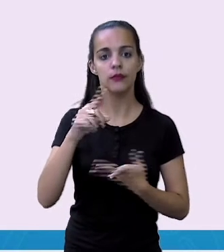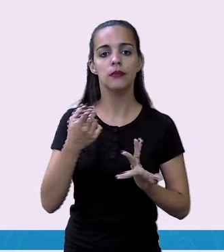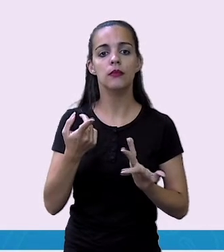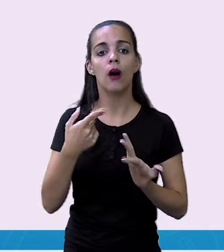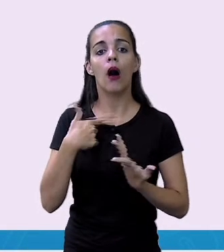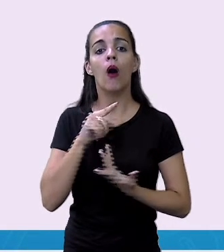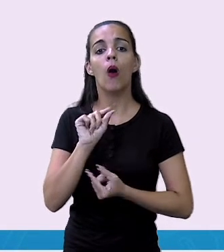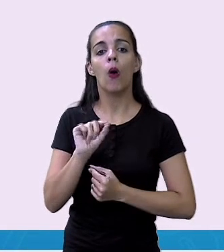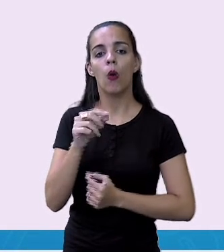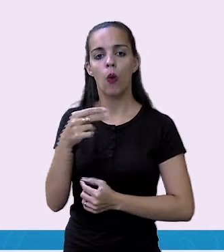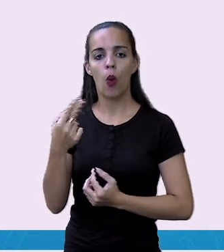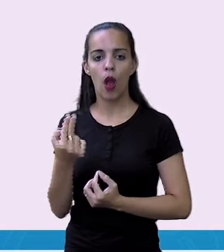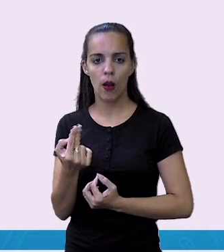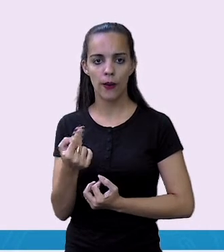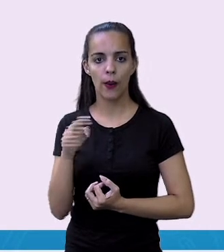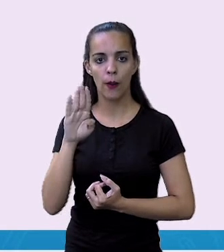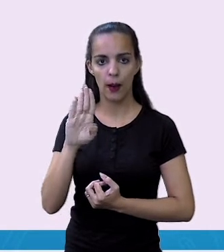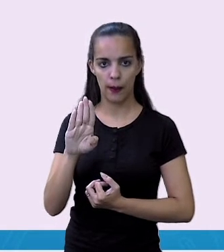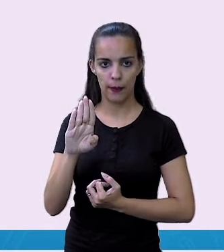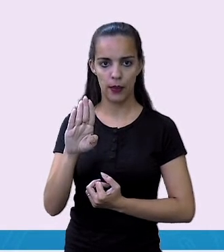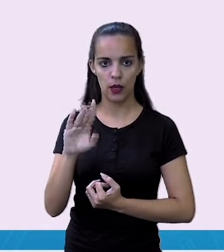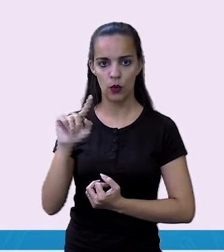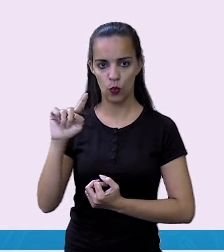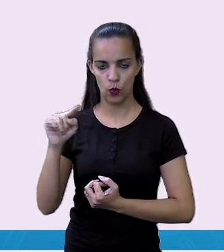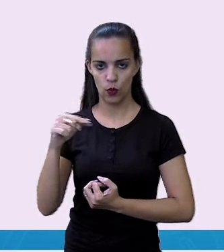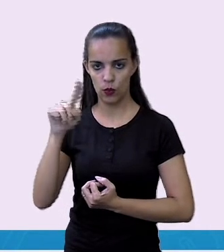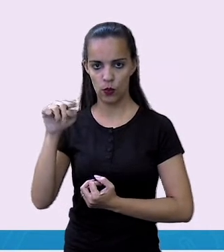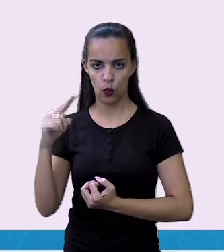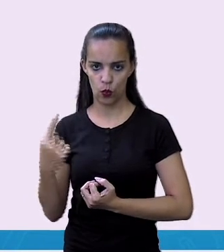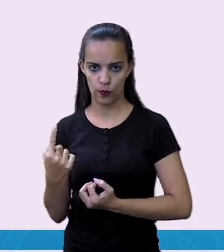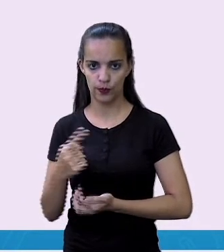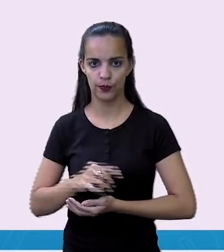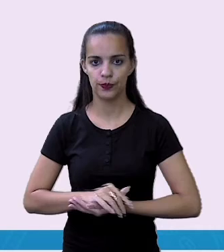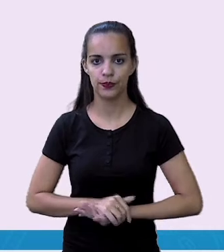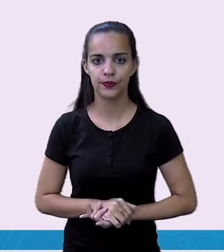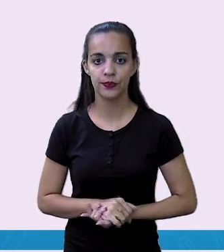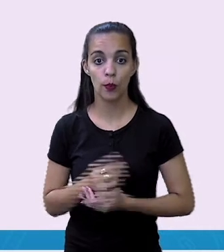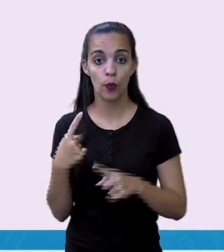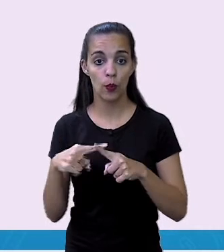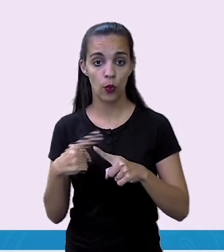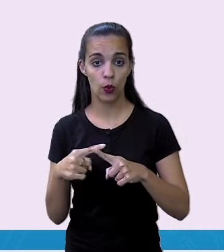é igual ao ângulo B'.